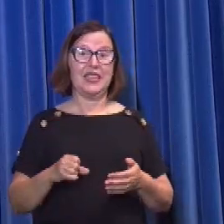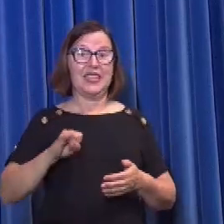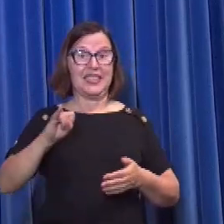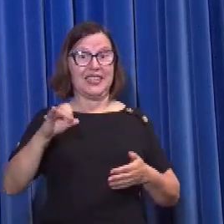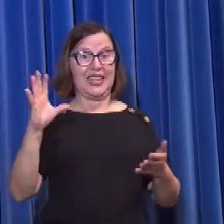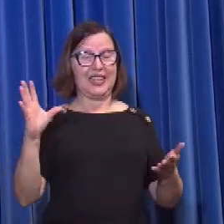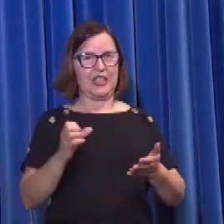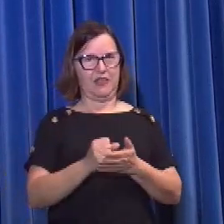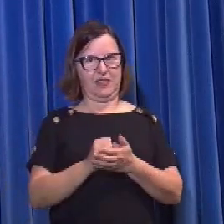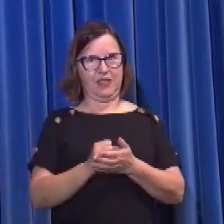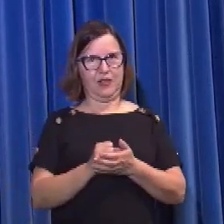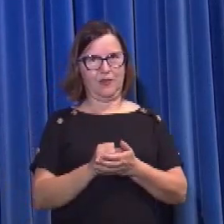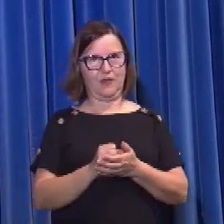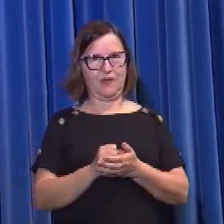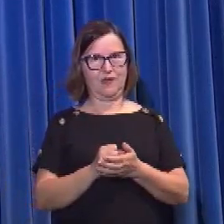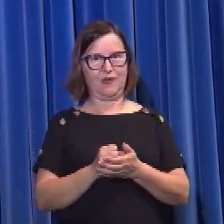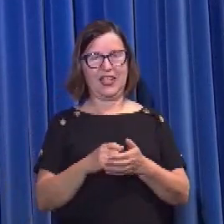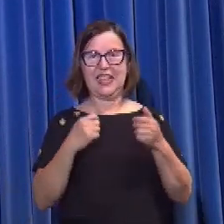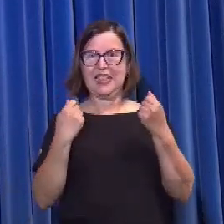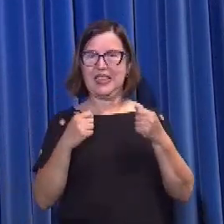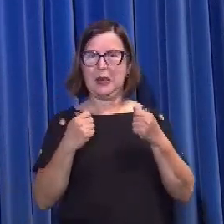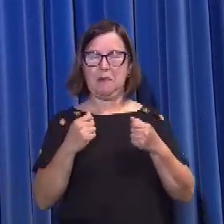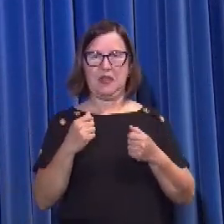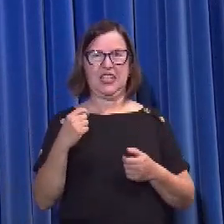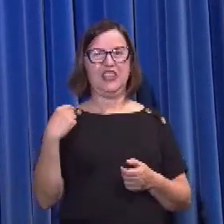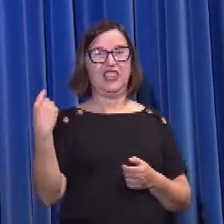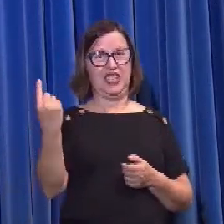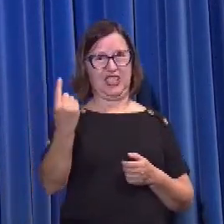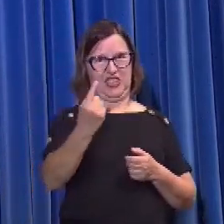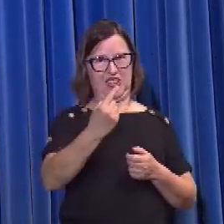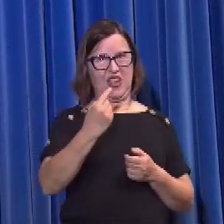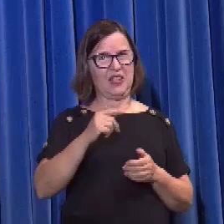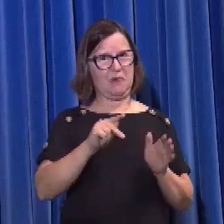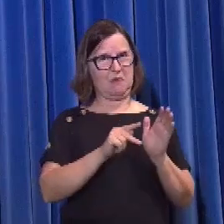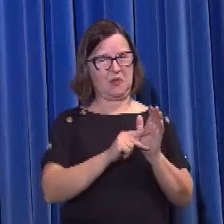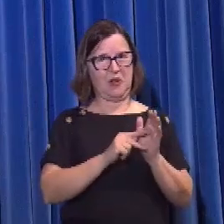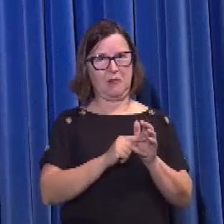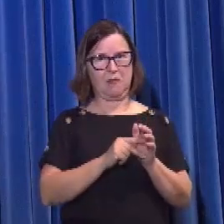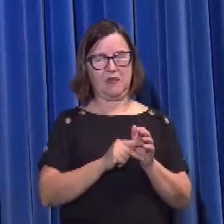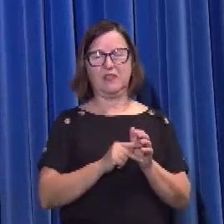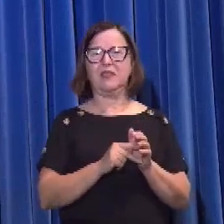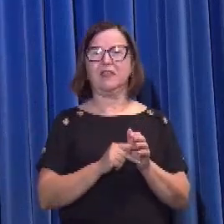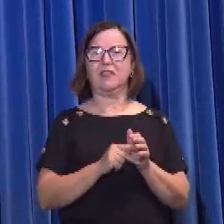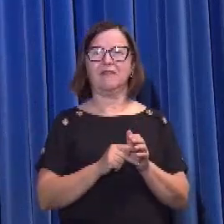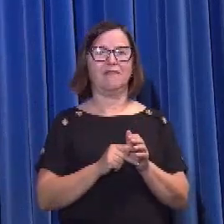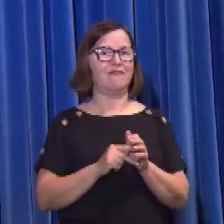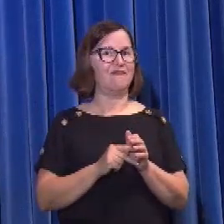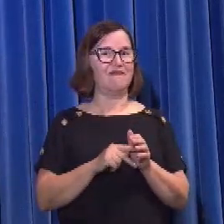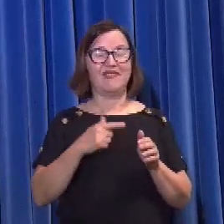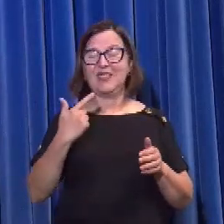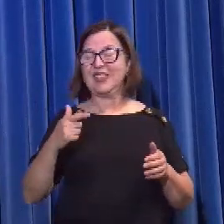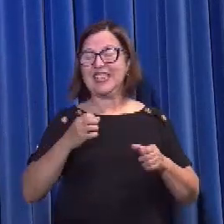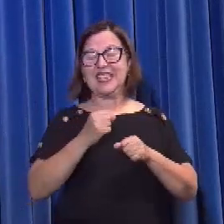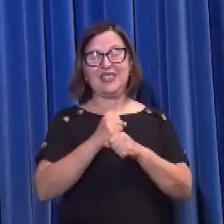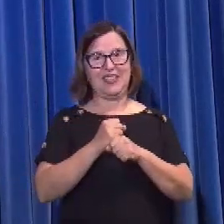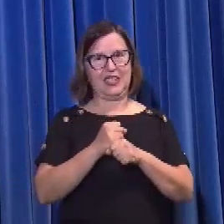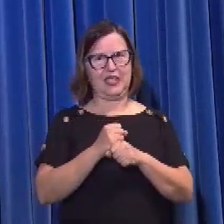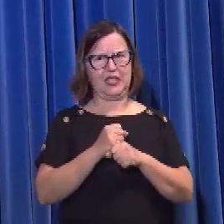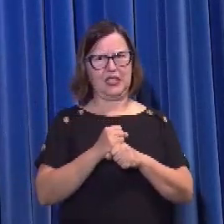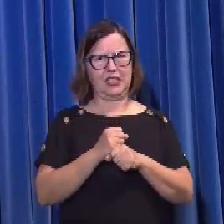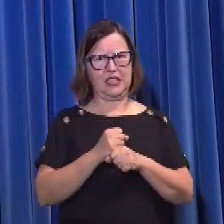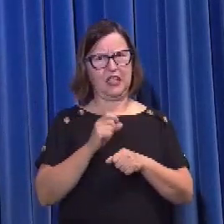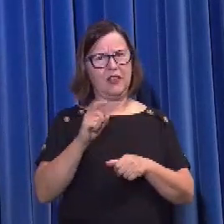não estaríamos seguros. Eu não estaria seguro se dependesse de mim mesmo. Você já imaginou se a salvação dependesse de você, como algumas